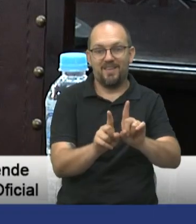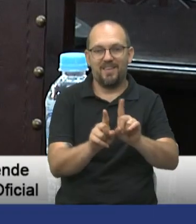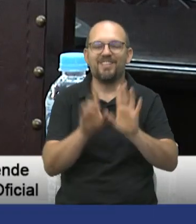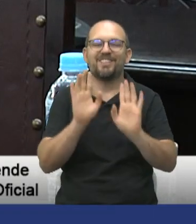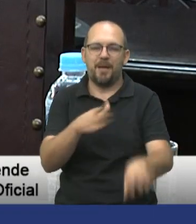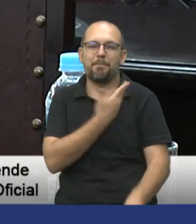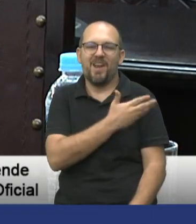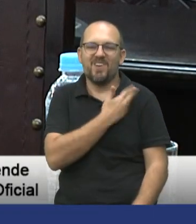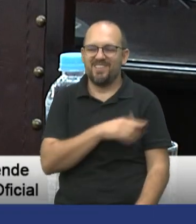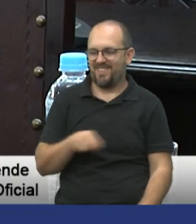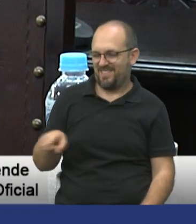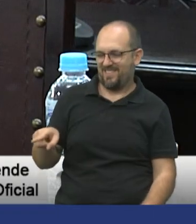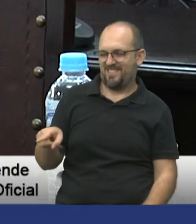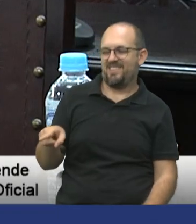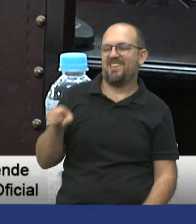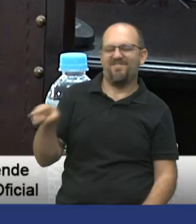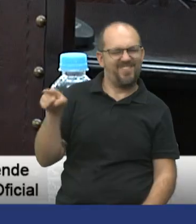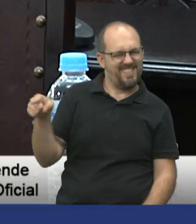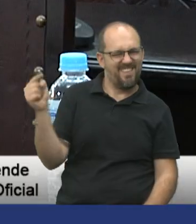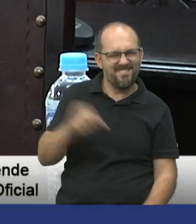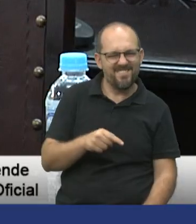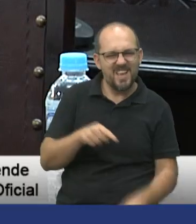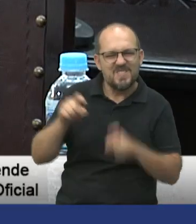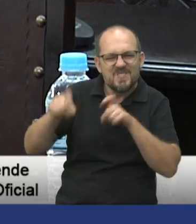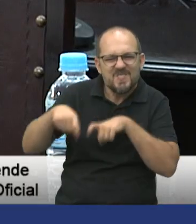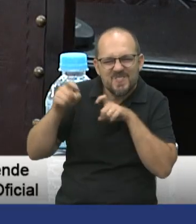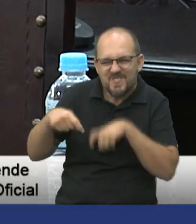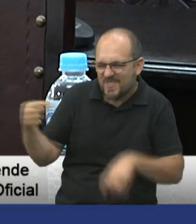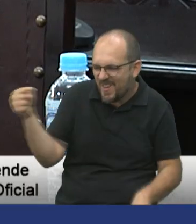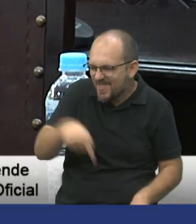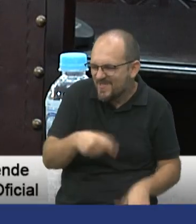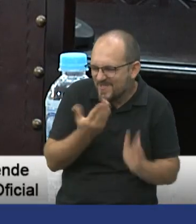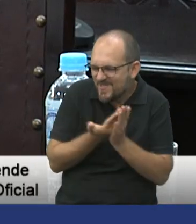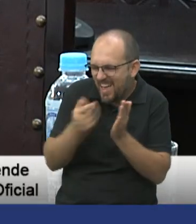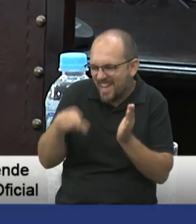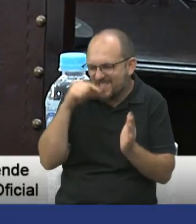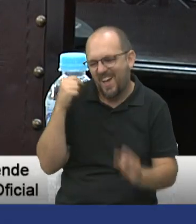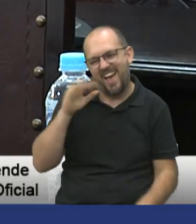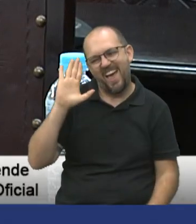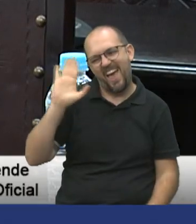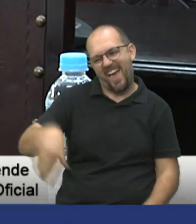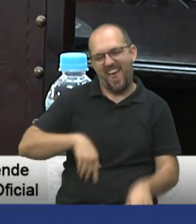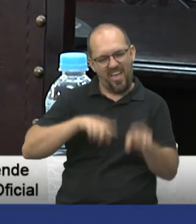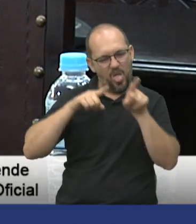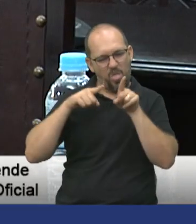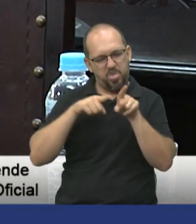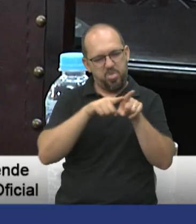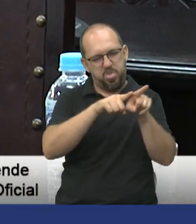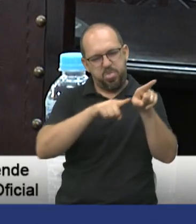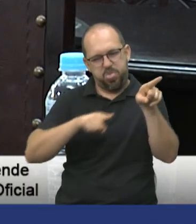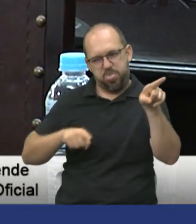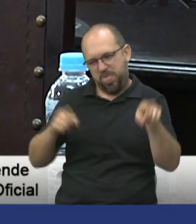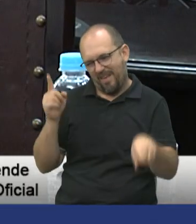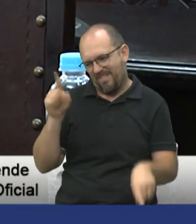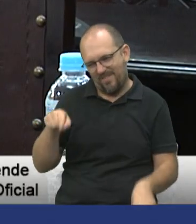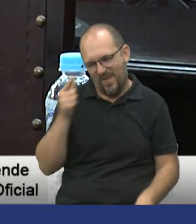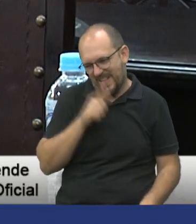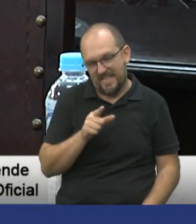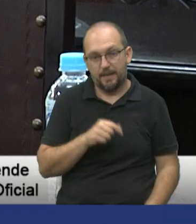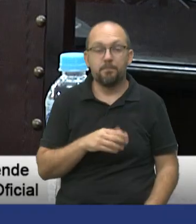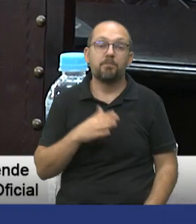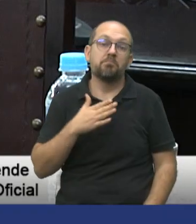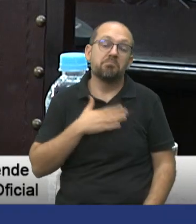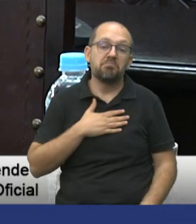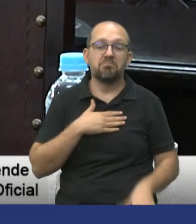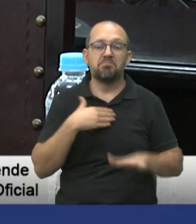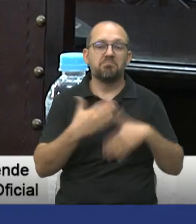Essas meninas vieram do sítio, como é que elas vão estudar aqui em Jaú agora? Não vão conseguir acompanhar. E a gente foi embora. Minha irmã entrou na